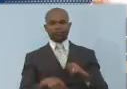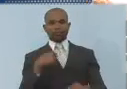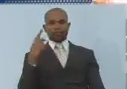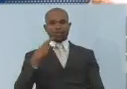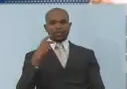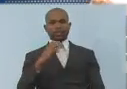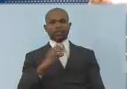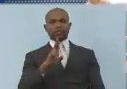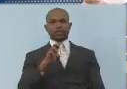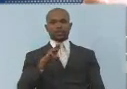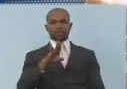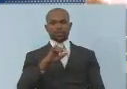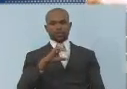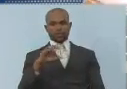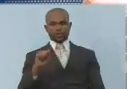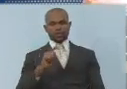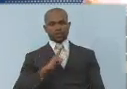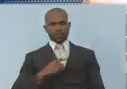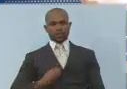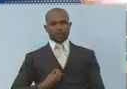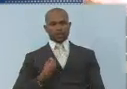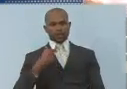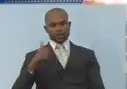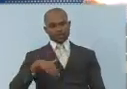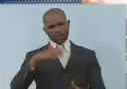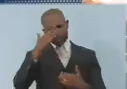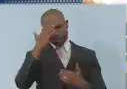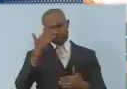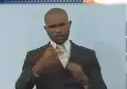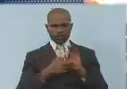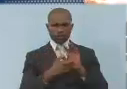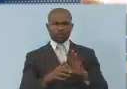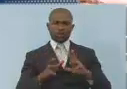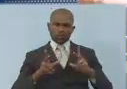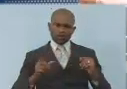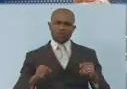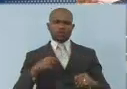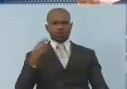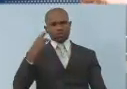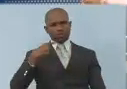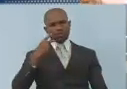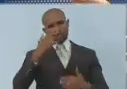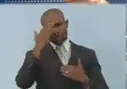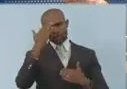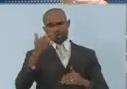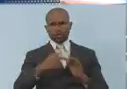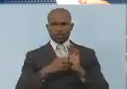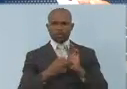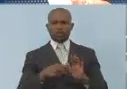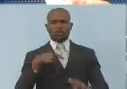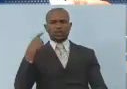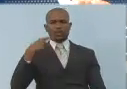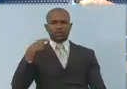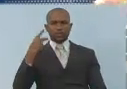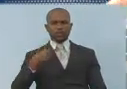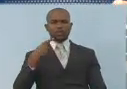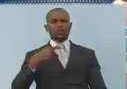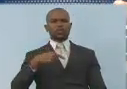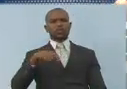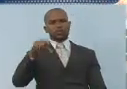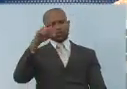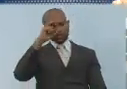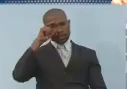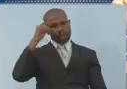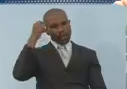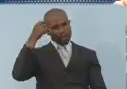Cumbica, o vereador presente. Agradecer aos representantes dos vereadores. Agradecer ao representante do deputado Alencar